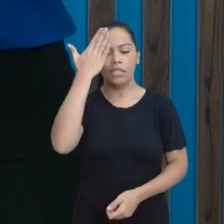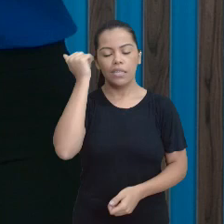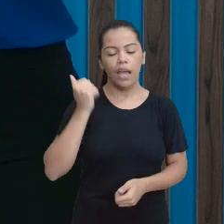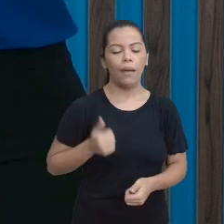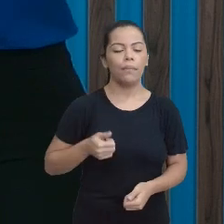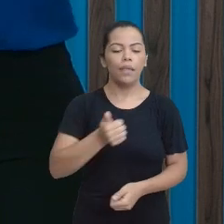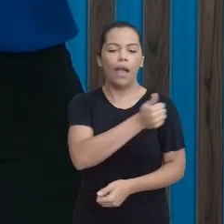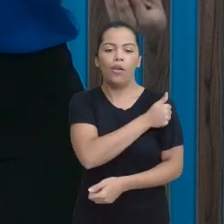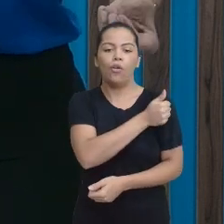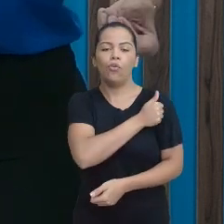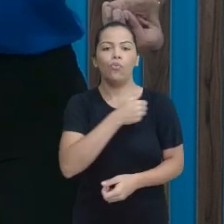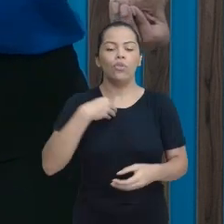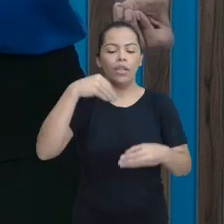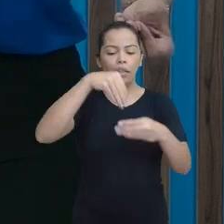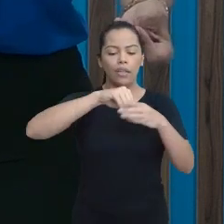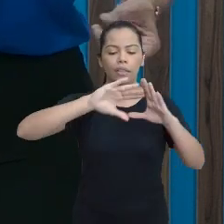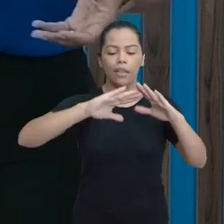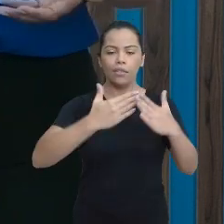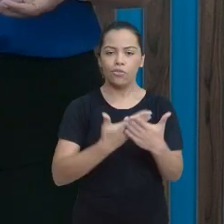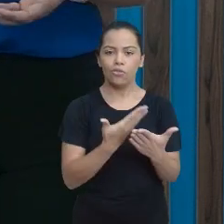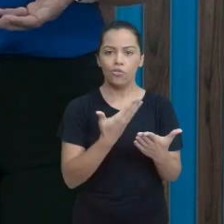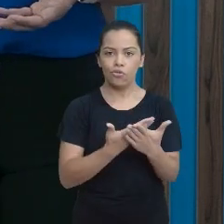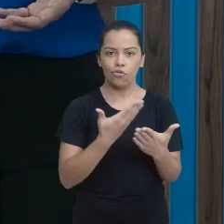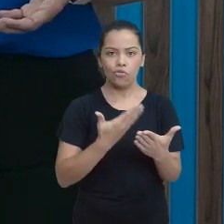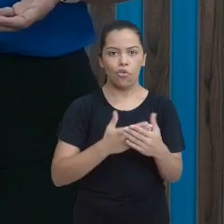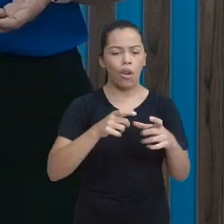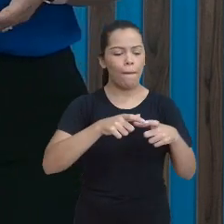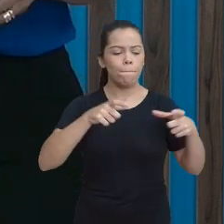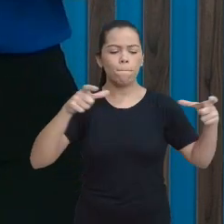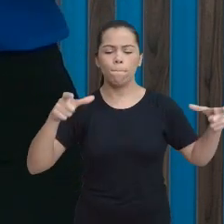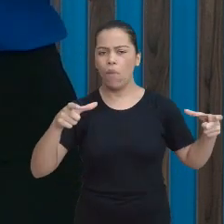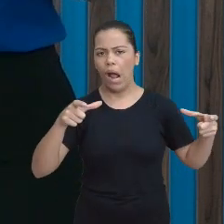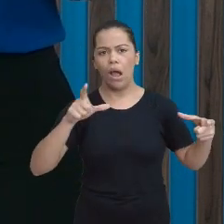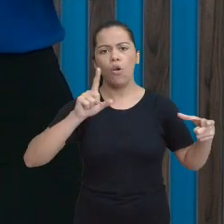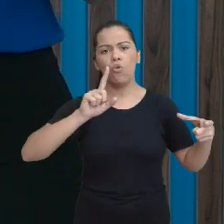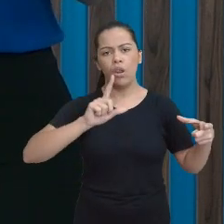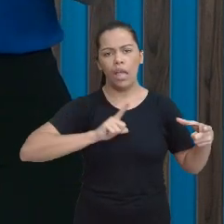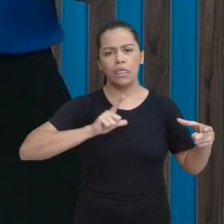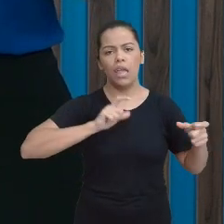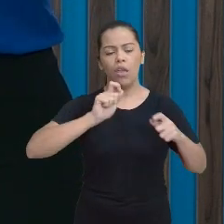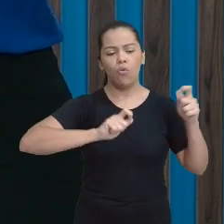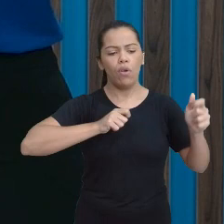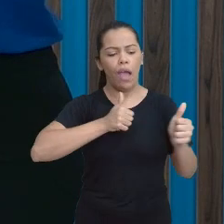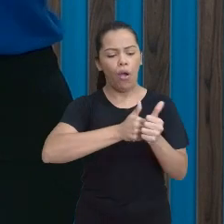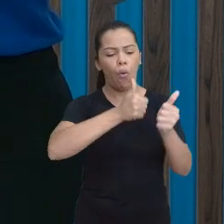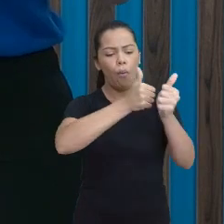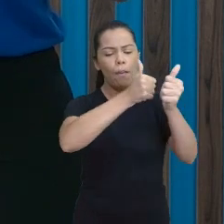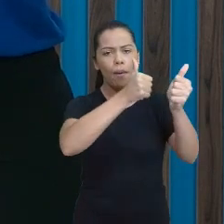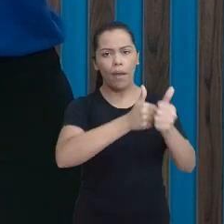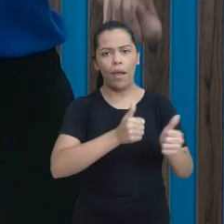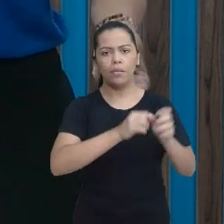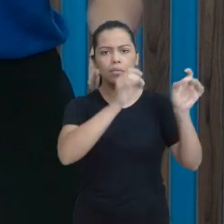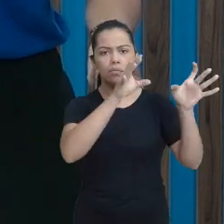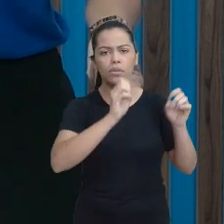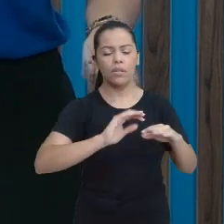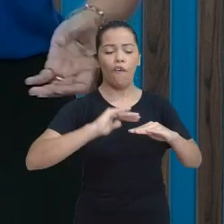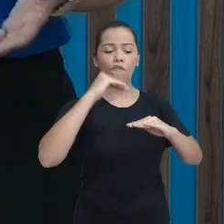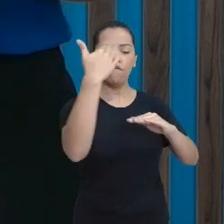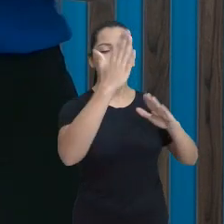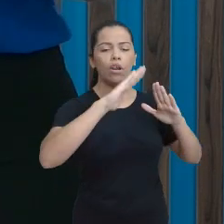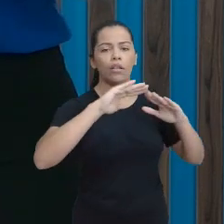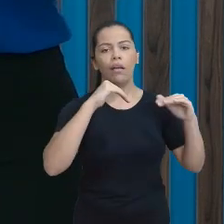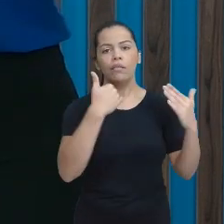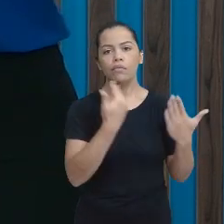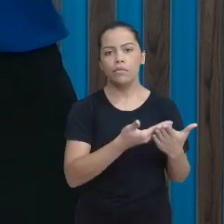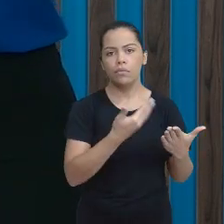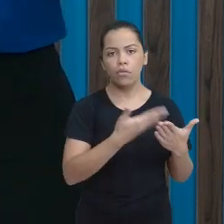estudantes que estão inseridos no contexto escolar, na sua grande maioria, eles recebem acompanhamento especializado fora da escola,